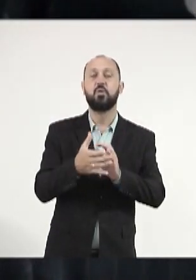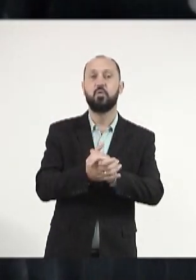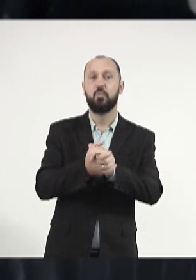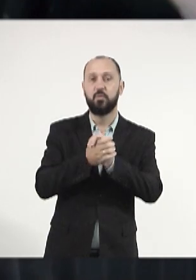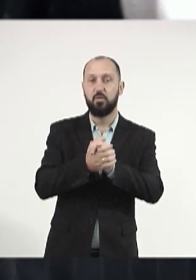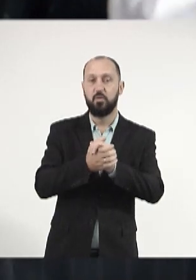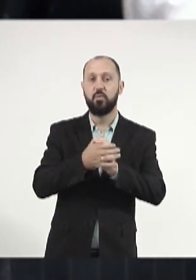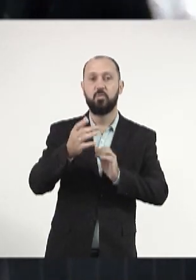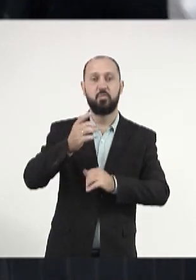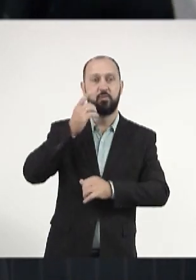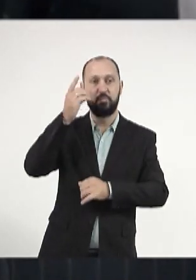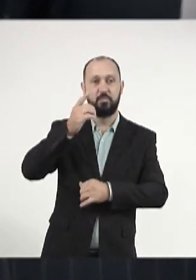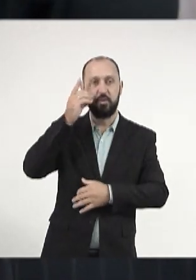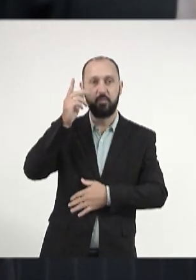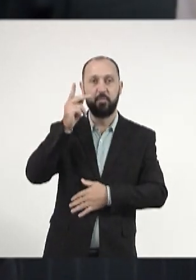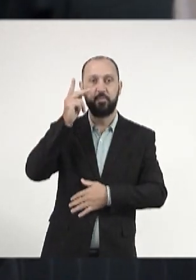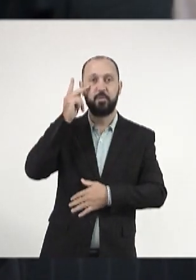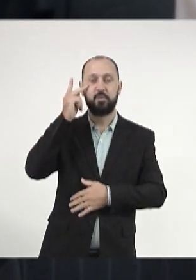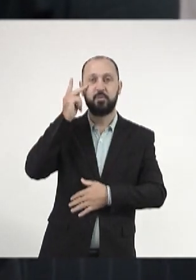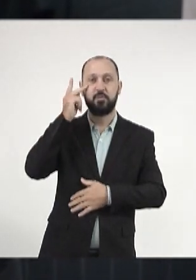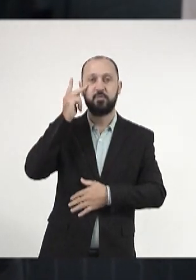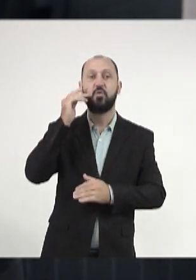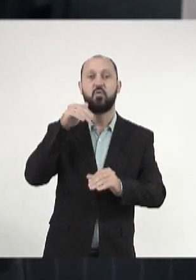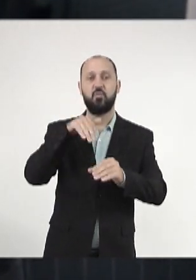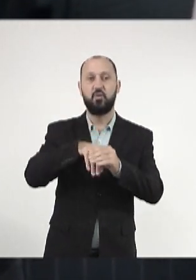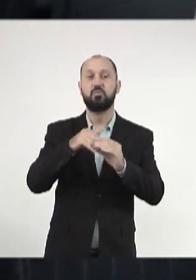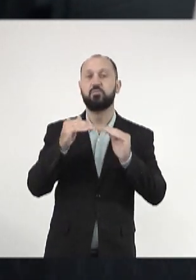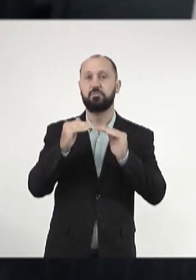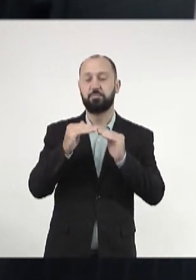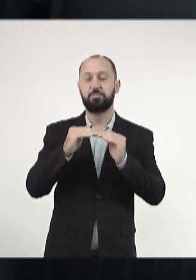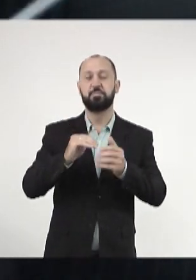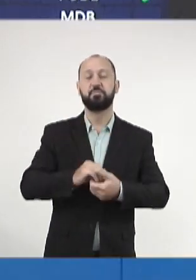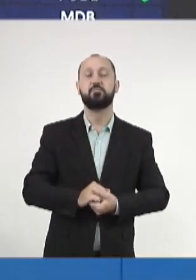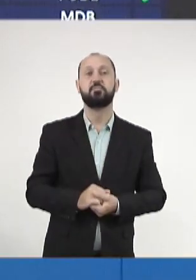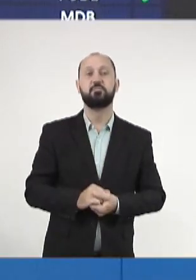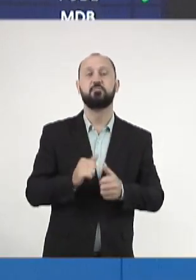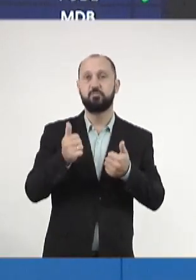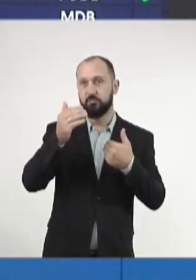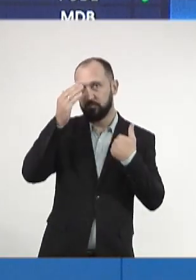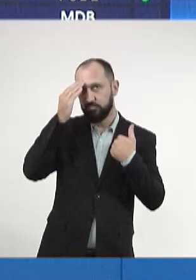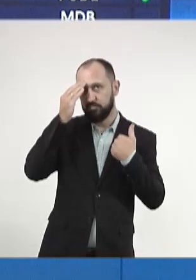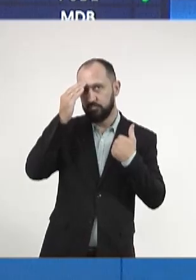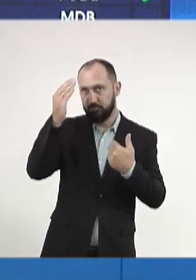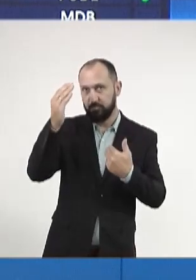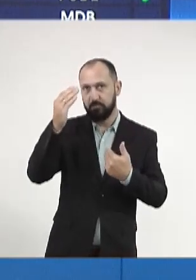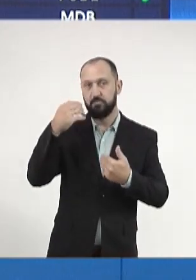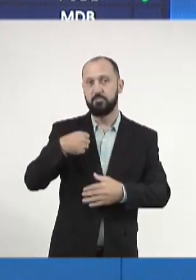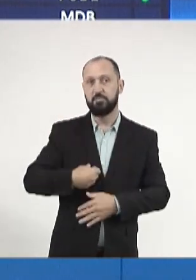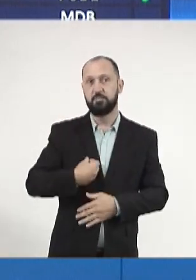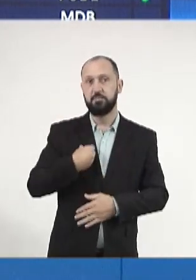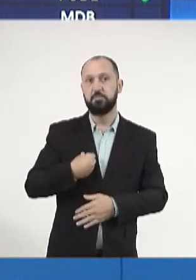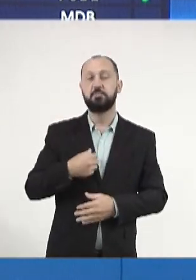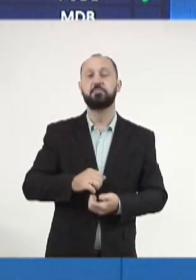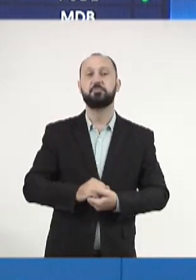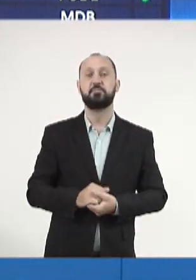cumprimentando o deputado Pedro Kemp, voto favorável. Ok, obrigado, coronel Davi. Registrado.